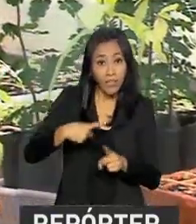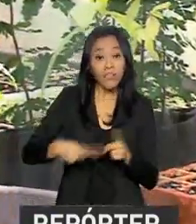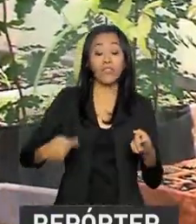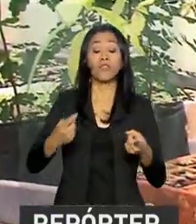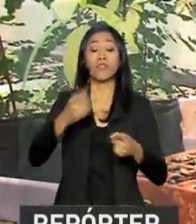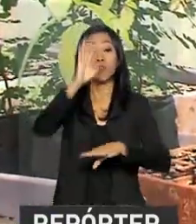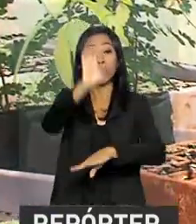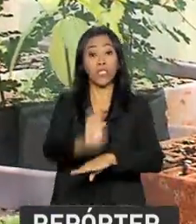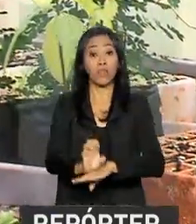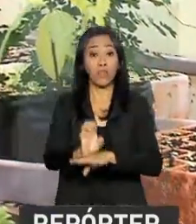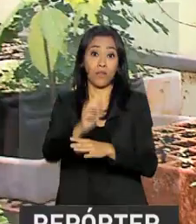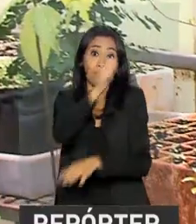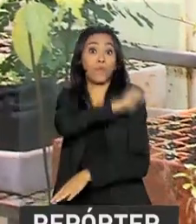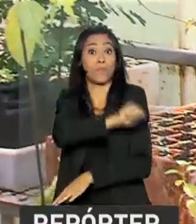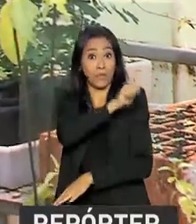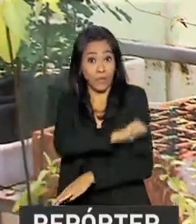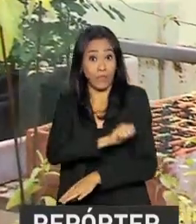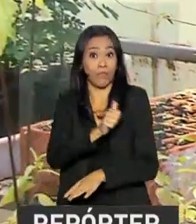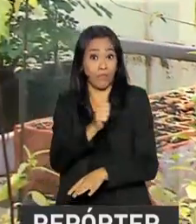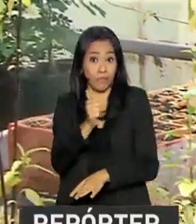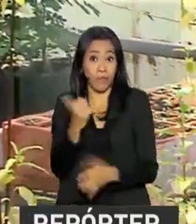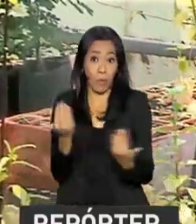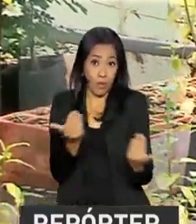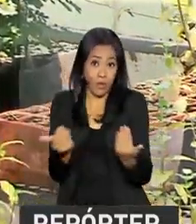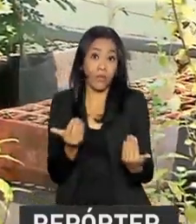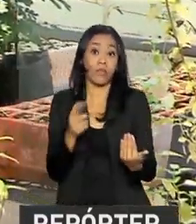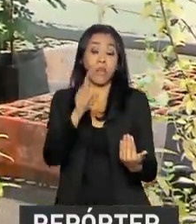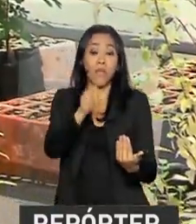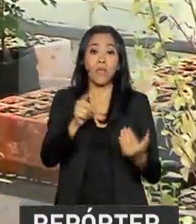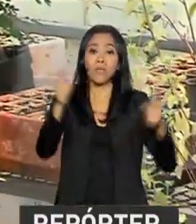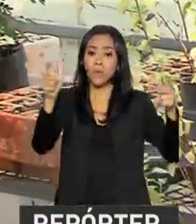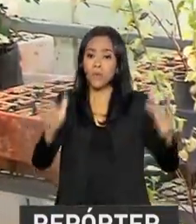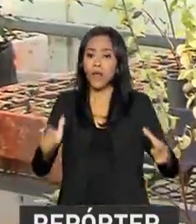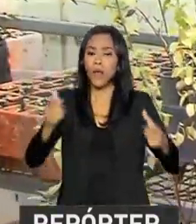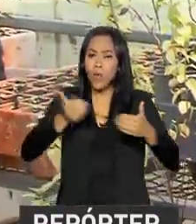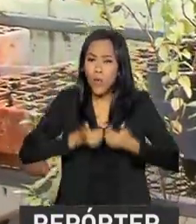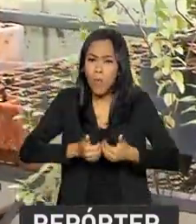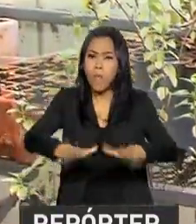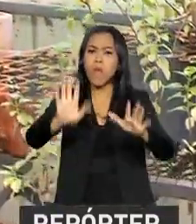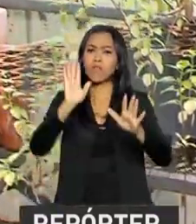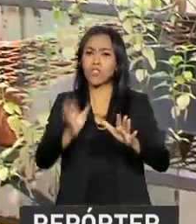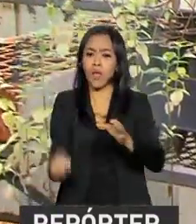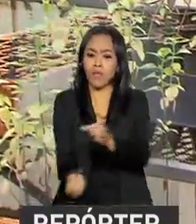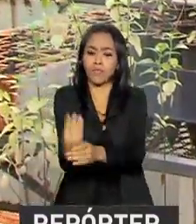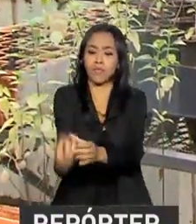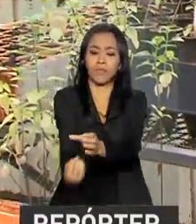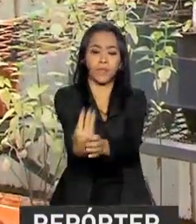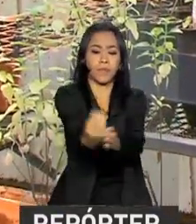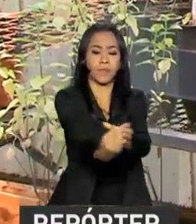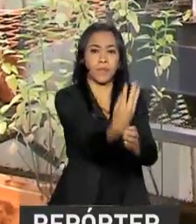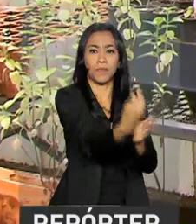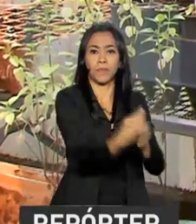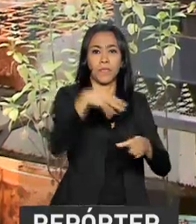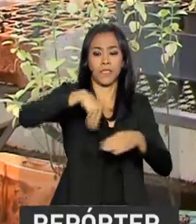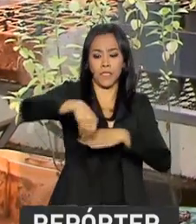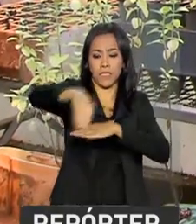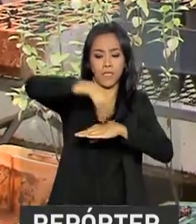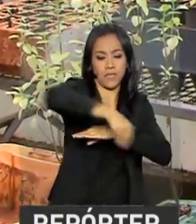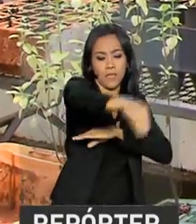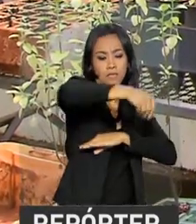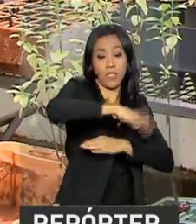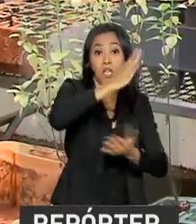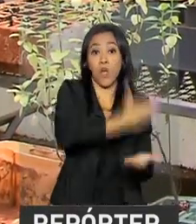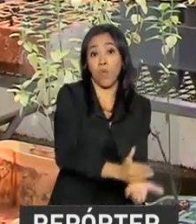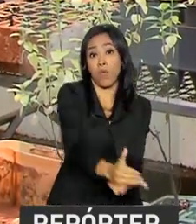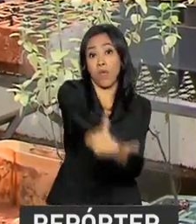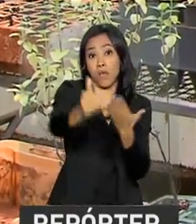janeiro mas com a ajuda da embrapa a biodiversidade do parque como essa se recuperar mudas e sementes de espécies nativas